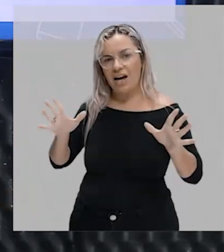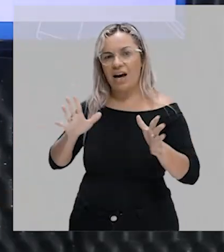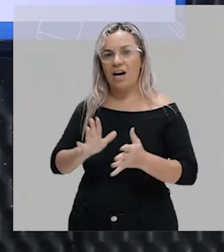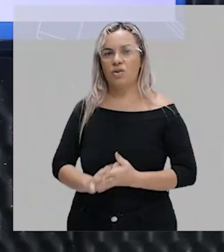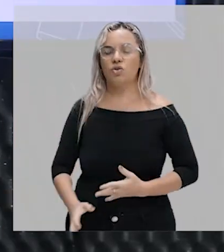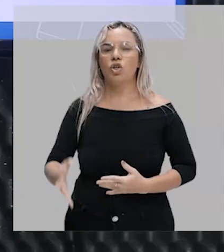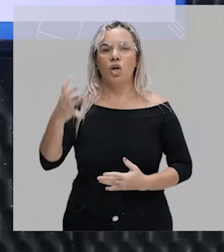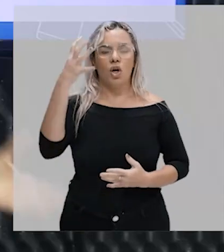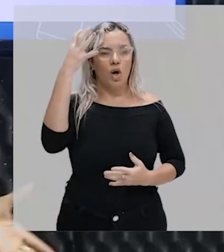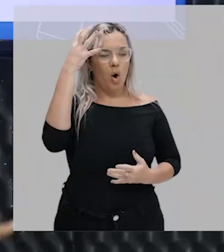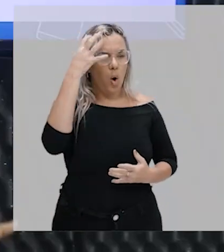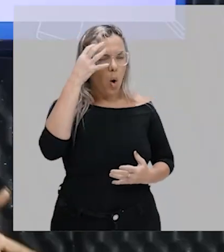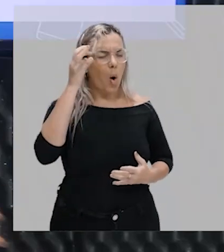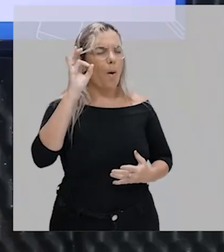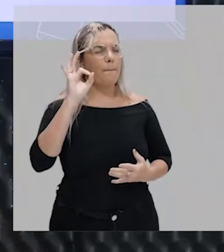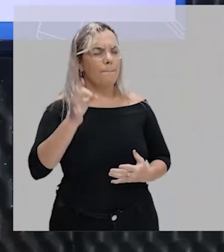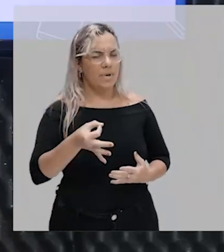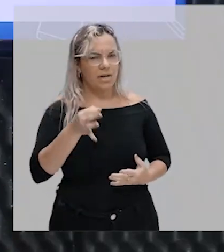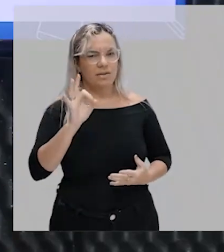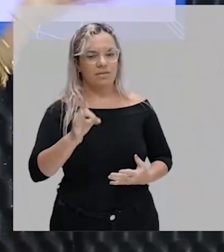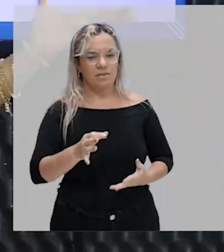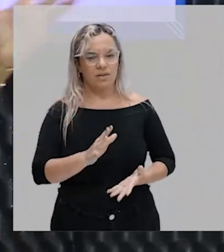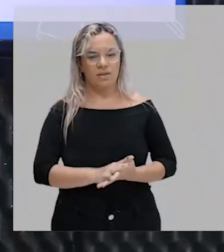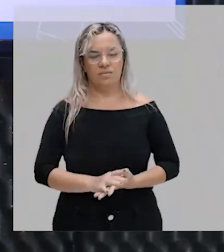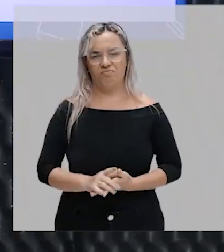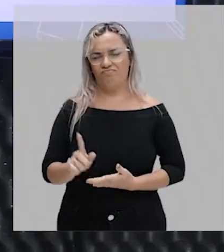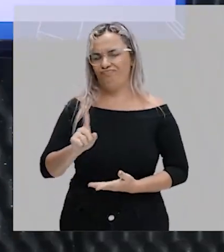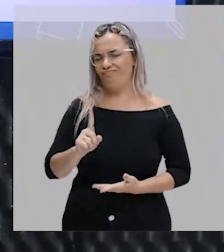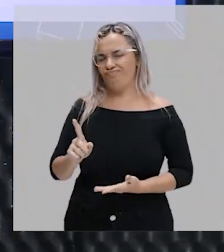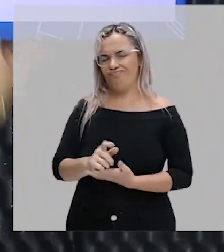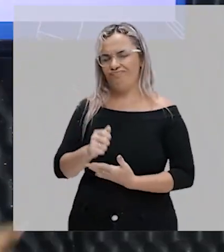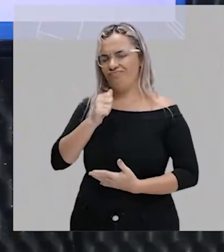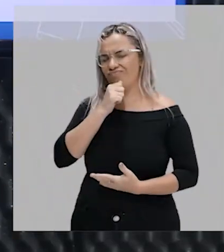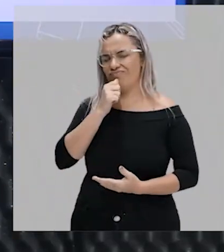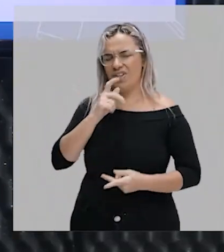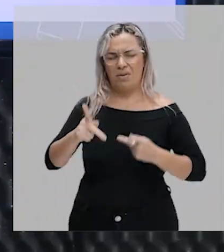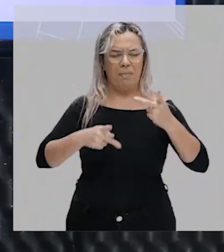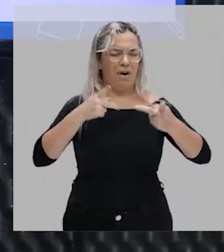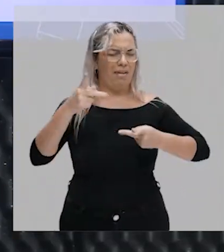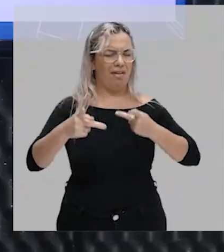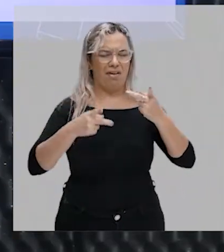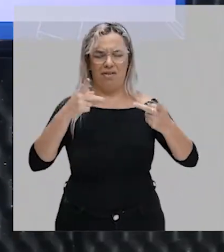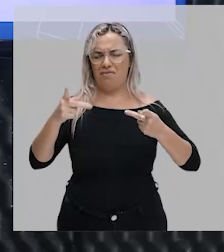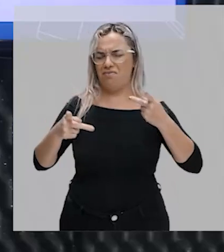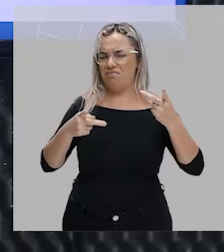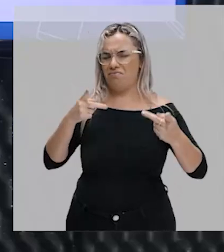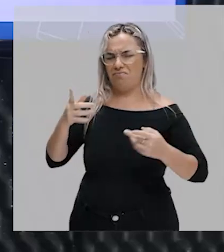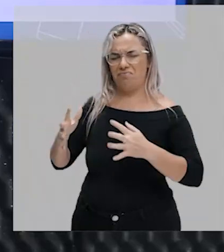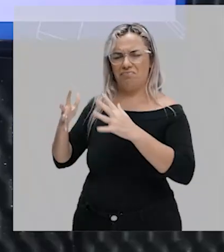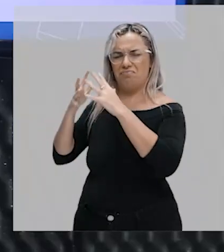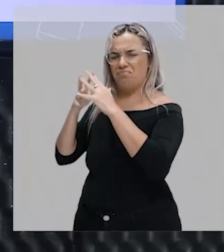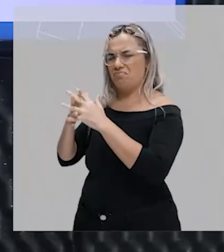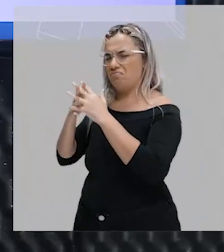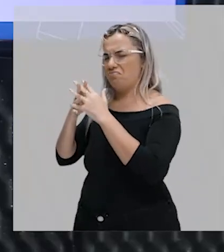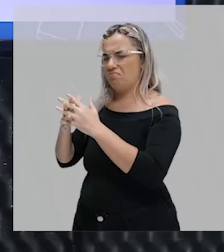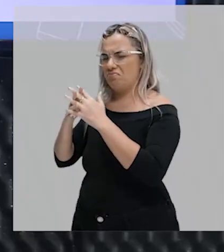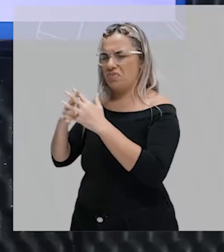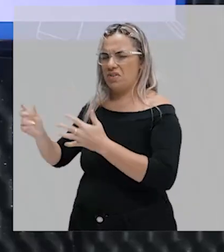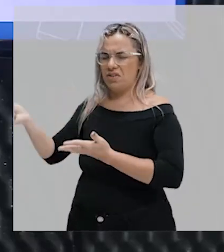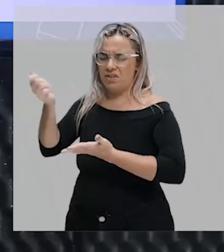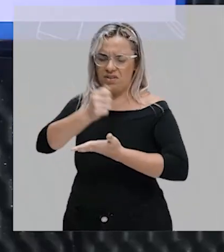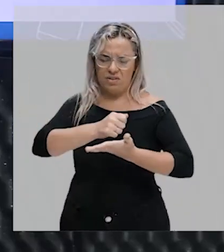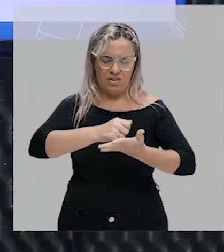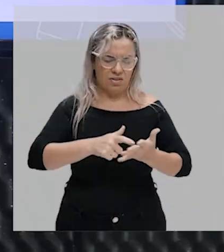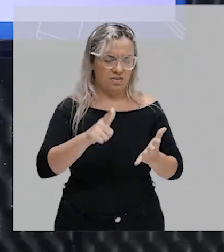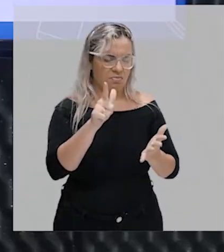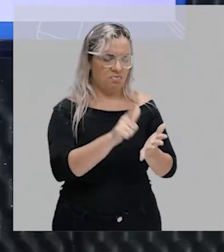compreensão. Não adianta nada você soltar uma série de palavras, colocá-las num papel, até que